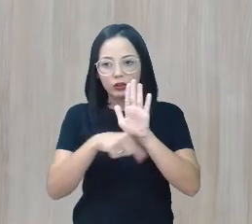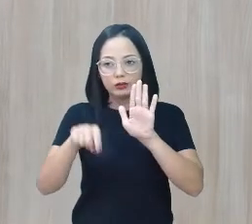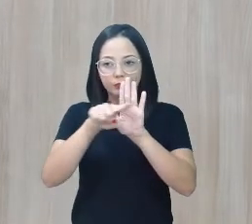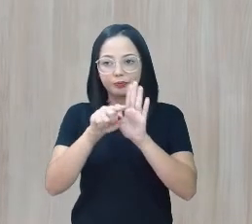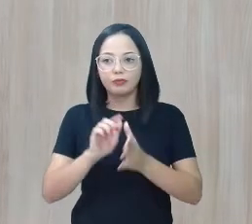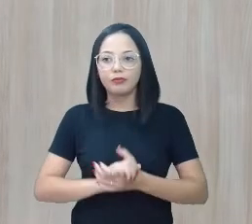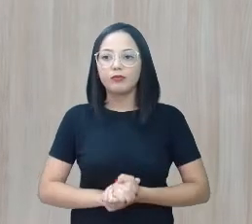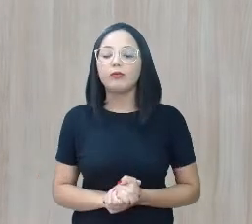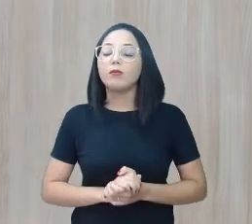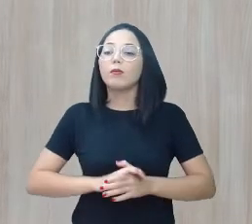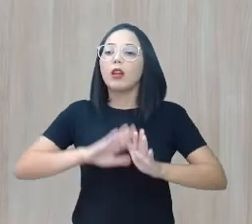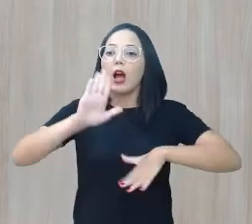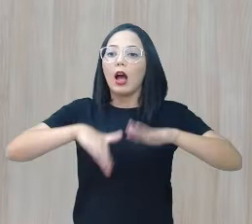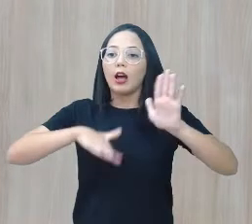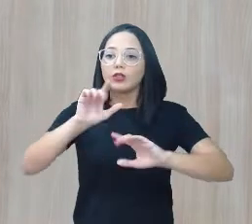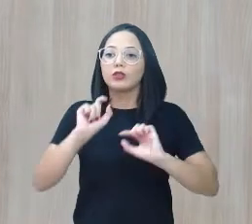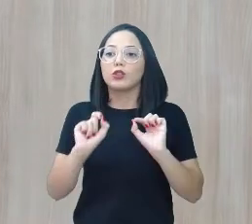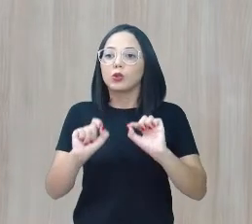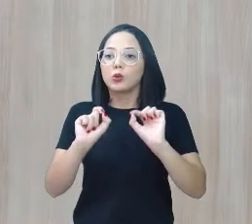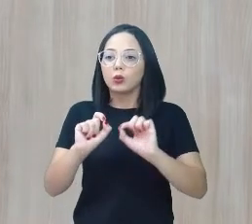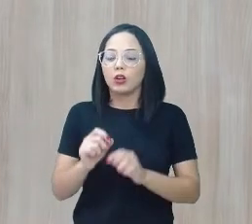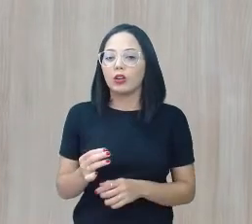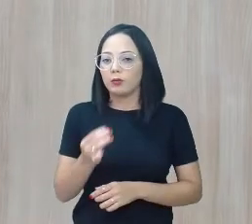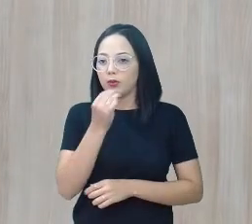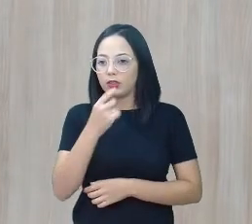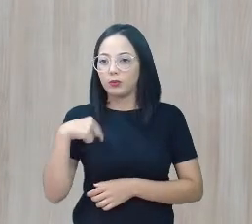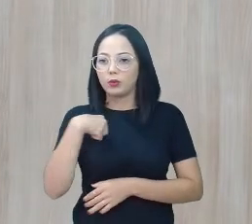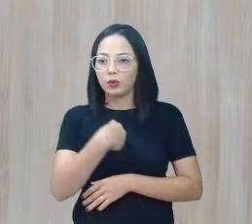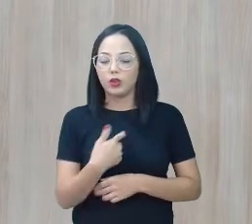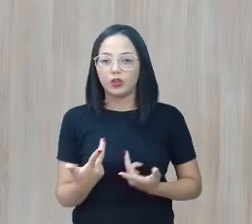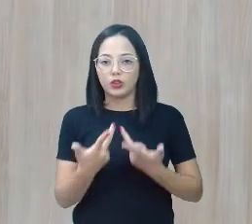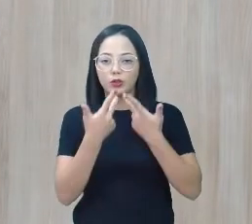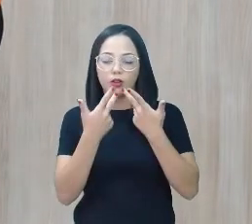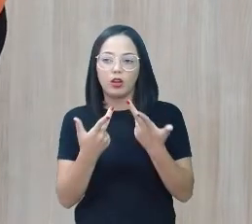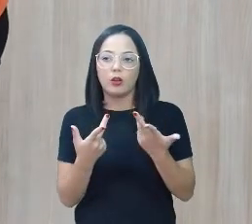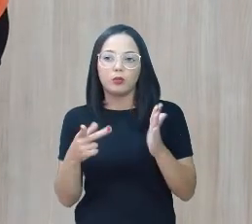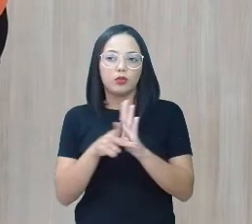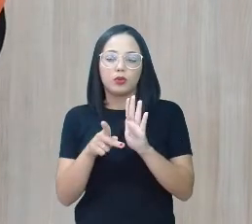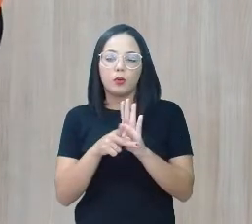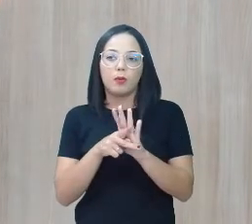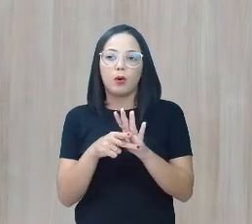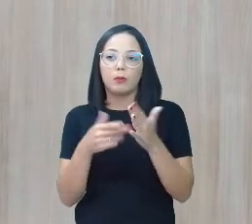morfológica, não é? Muitas vezes quando nos referimos a